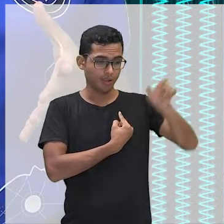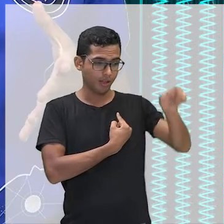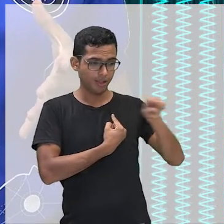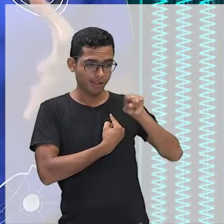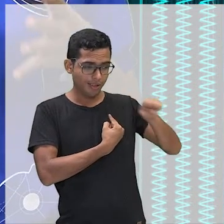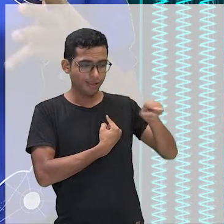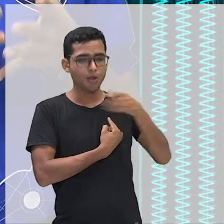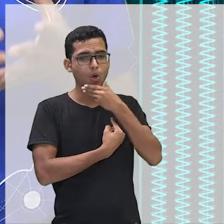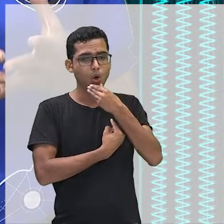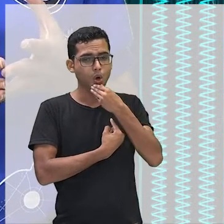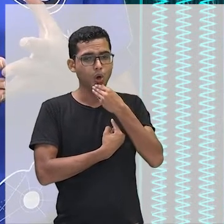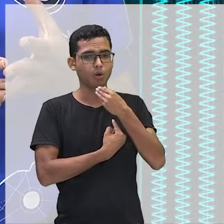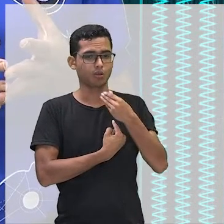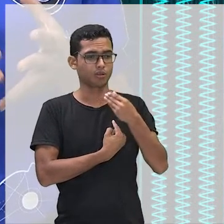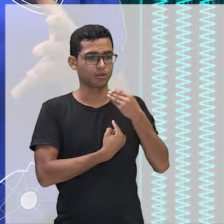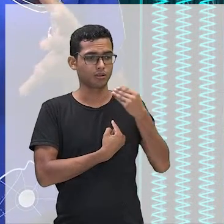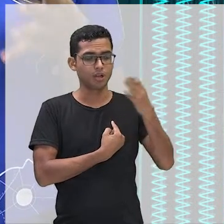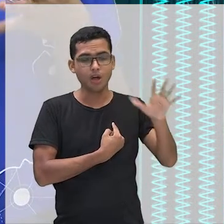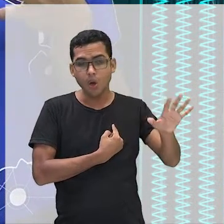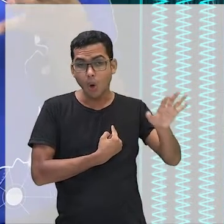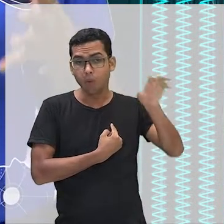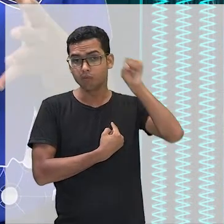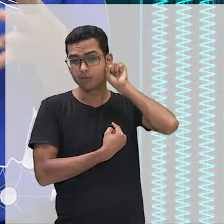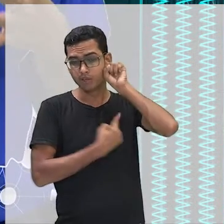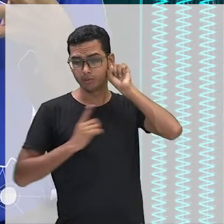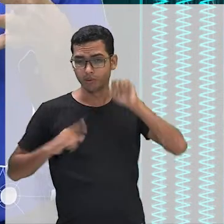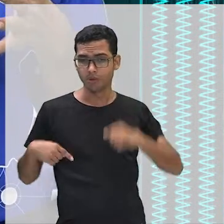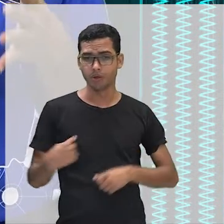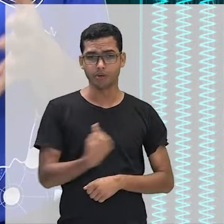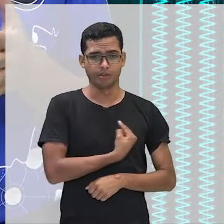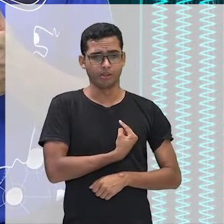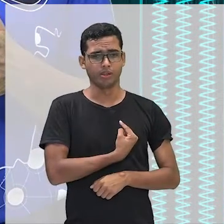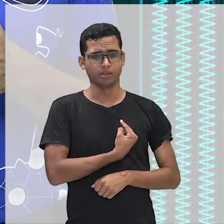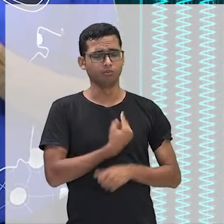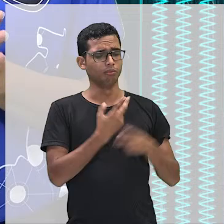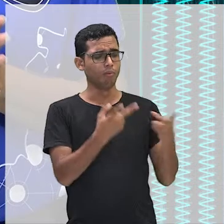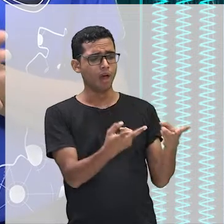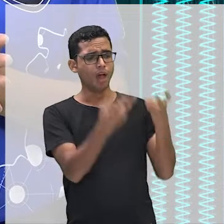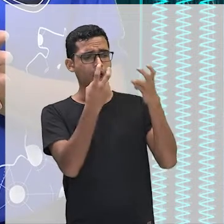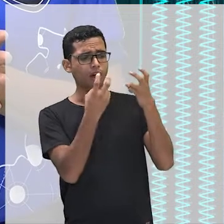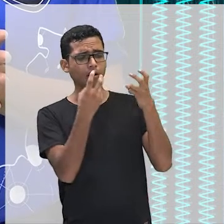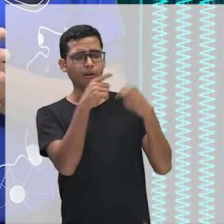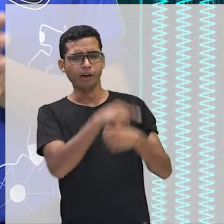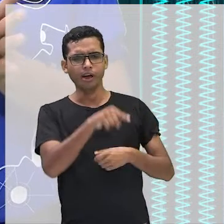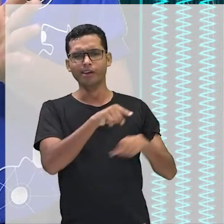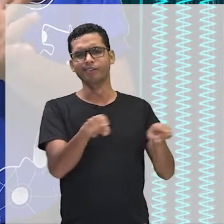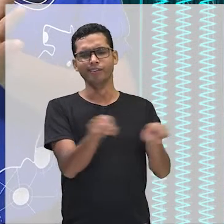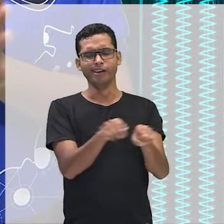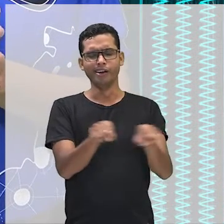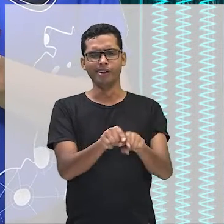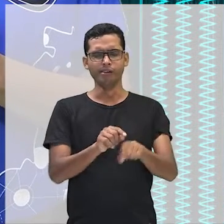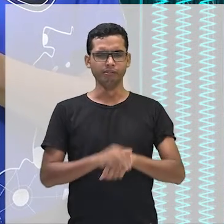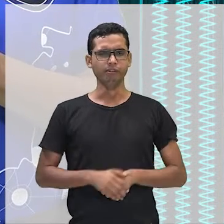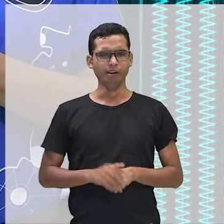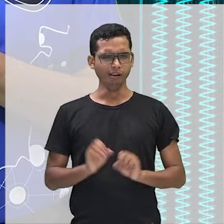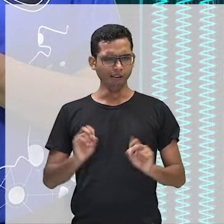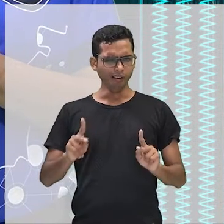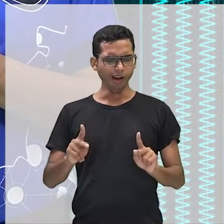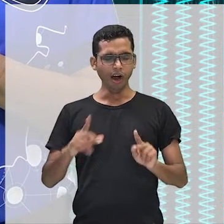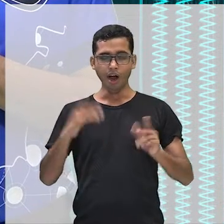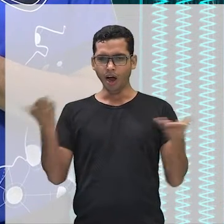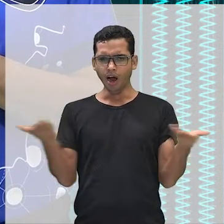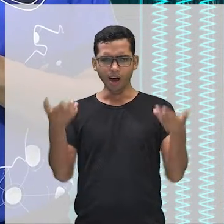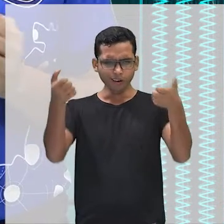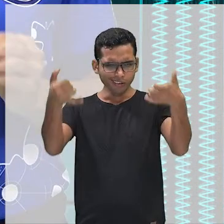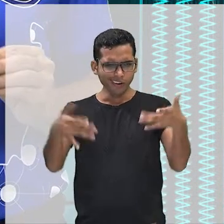referindo a quem? Ao Lucas. We listen to him. Agora, só para deixar bem